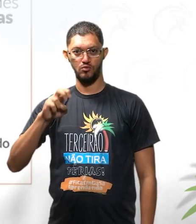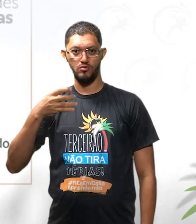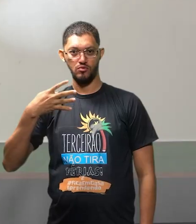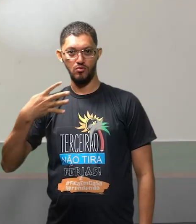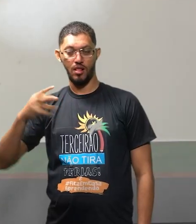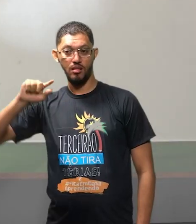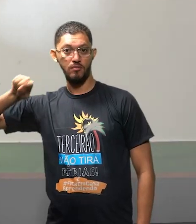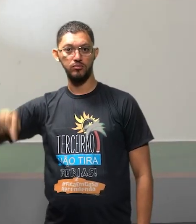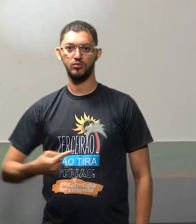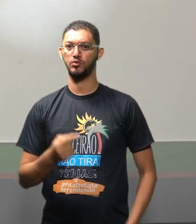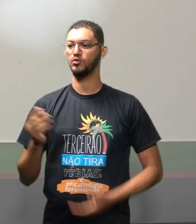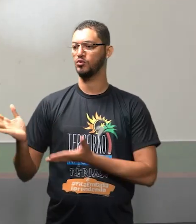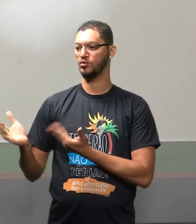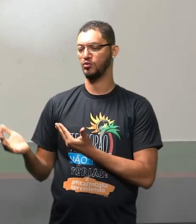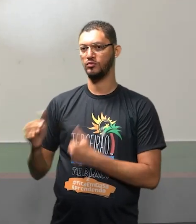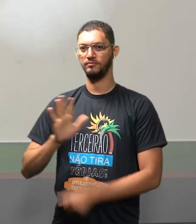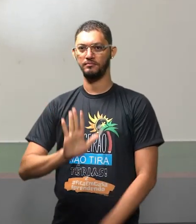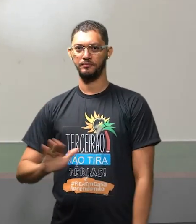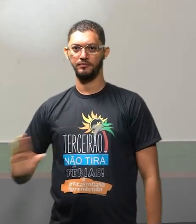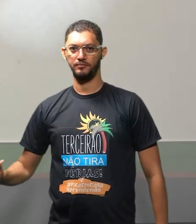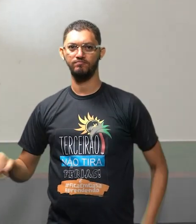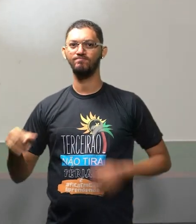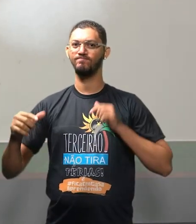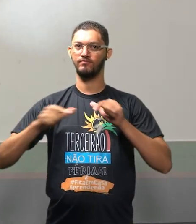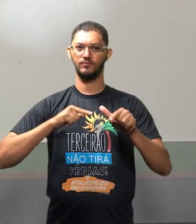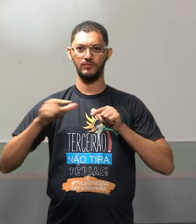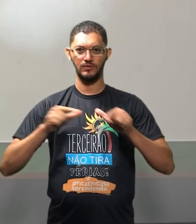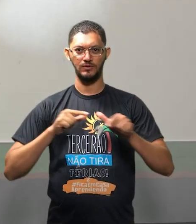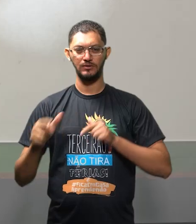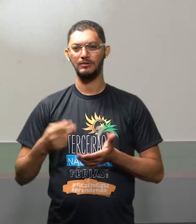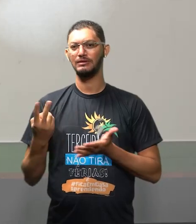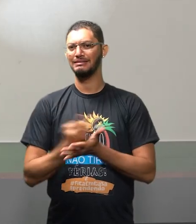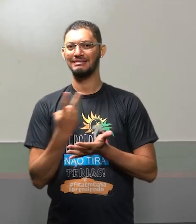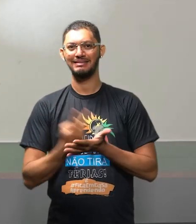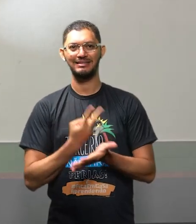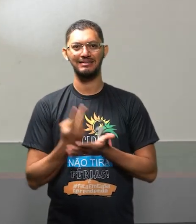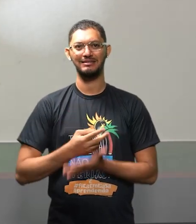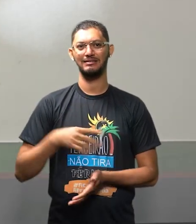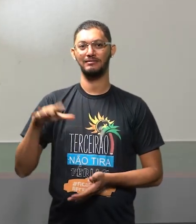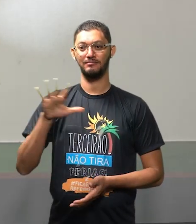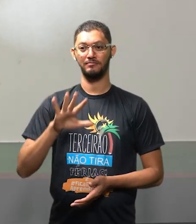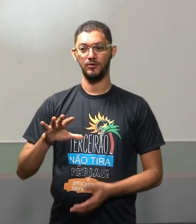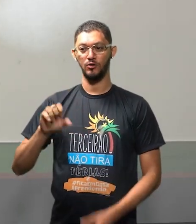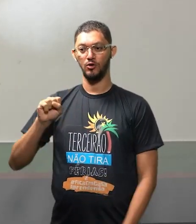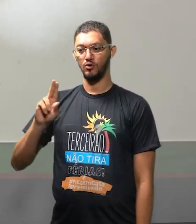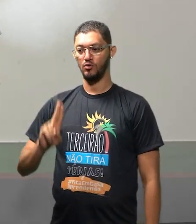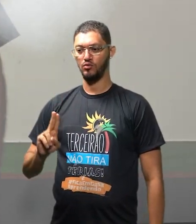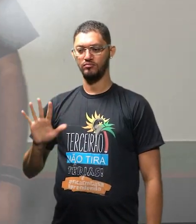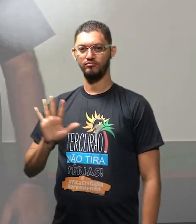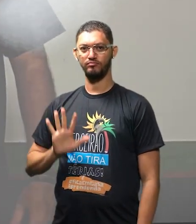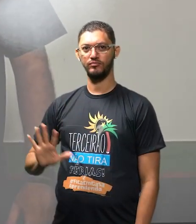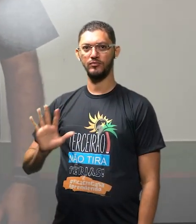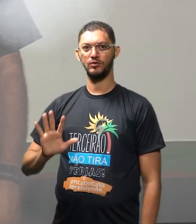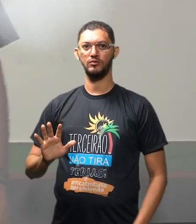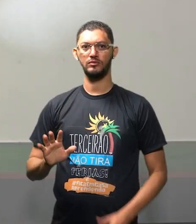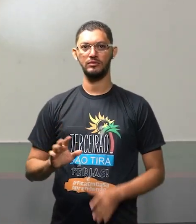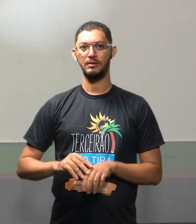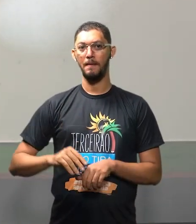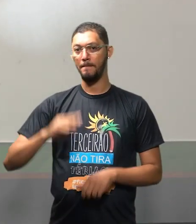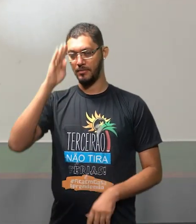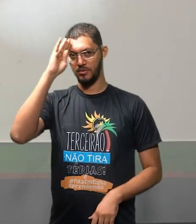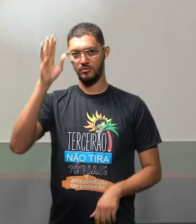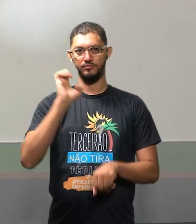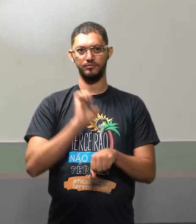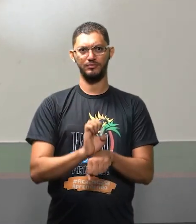854 mil jovens e crianças trabalham de forma irregular na região sudeste, sobretudo nos estados de